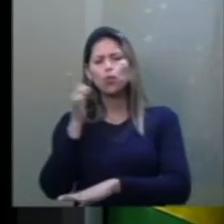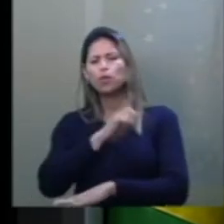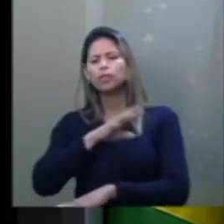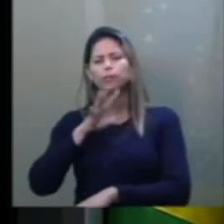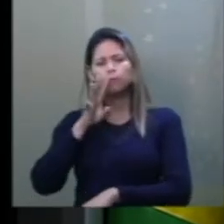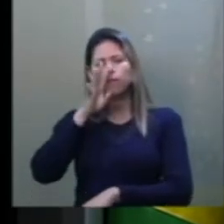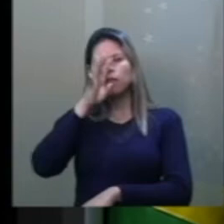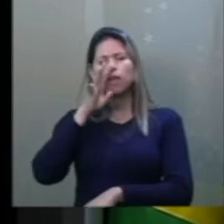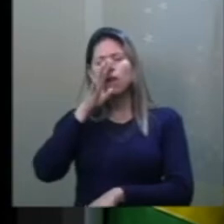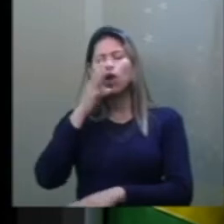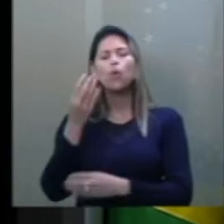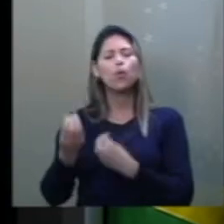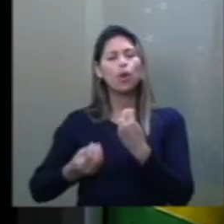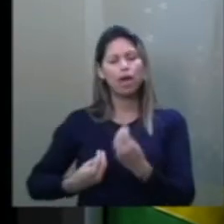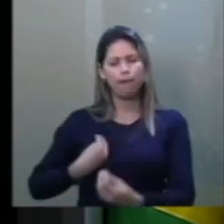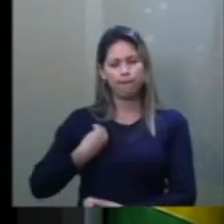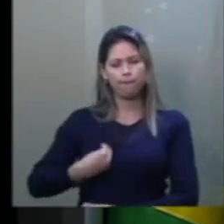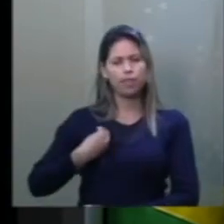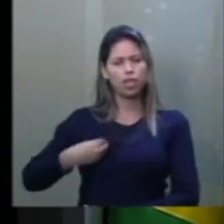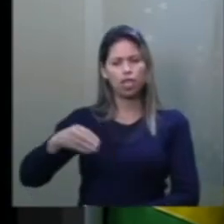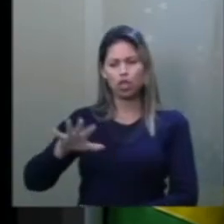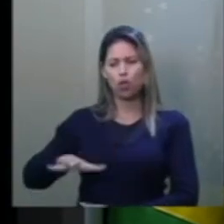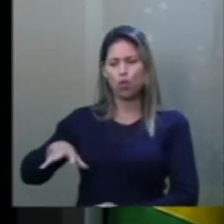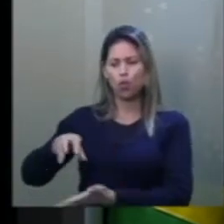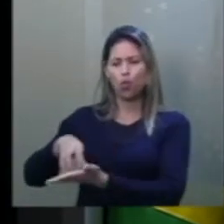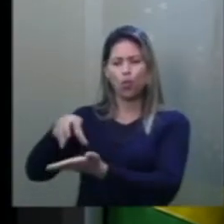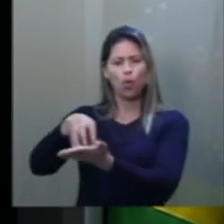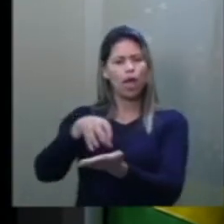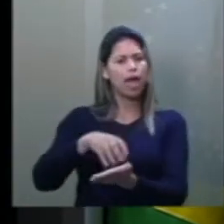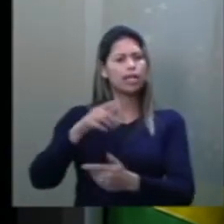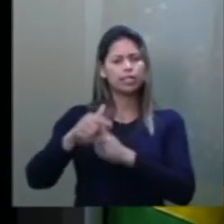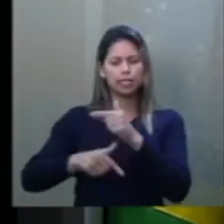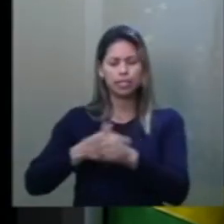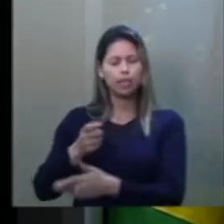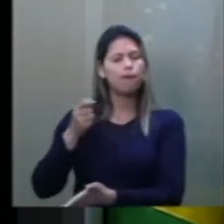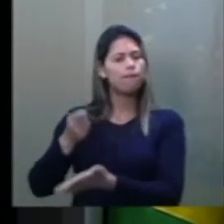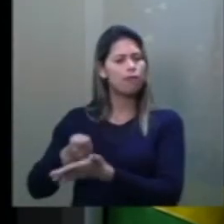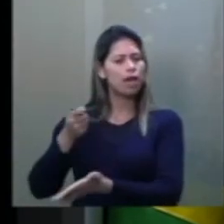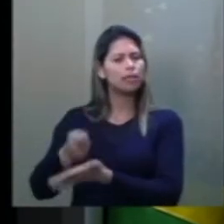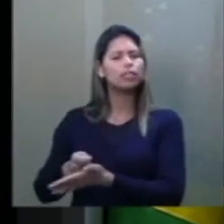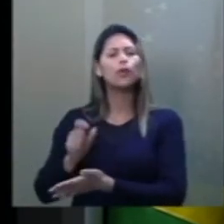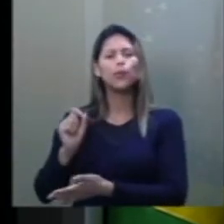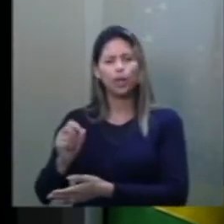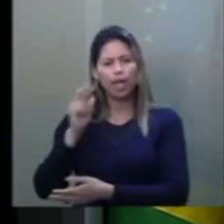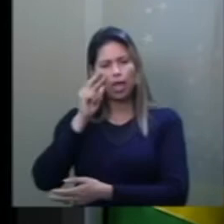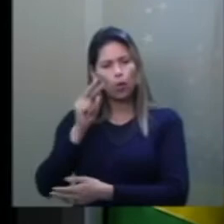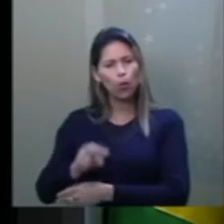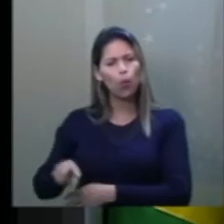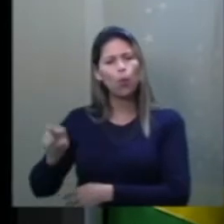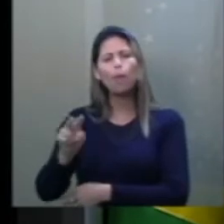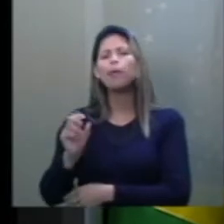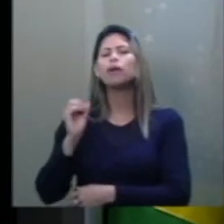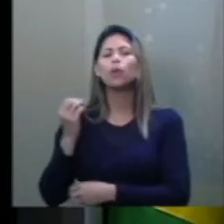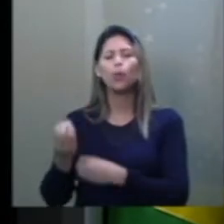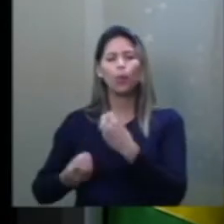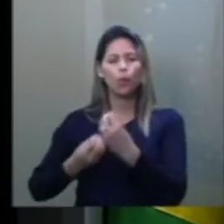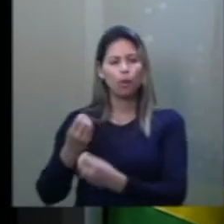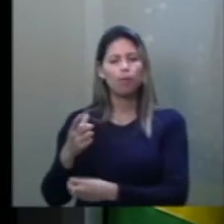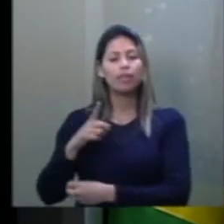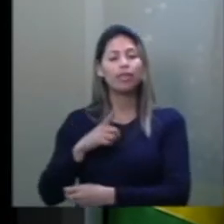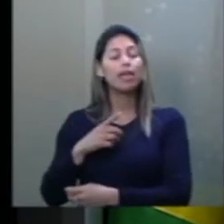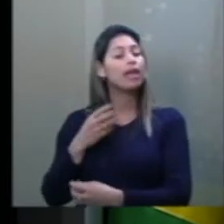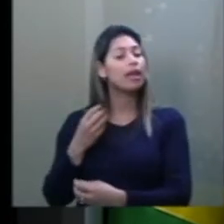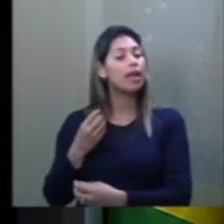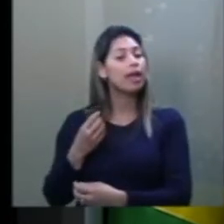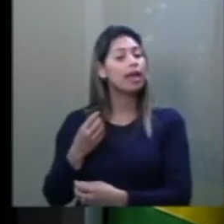orgulho de pertencer a um órgão que cumpre com sua missão institucional e tendo em vista o anonimato com que são